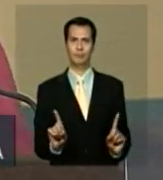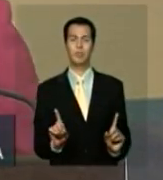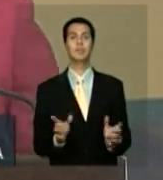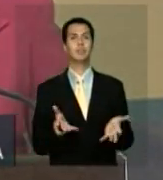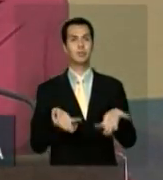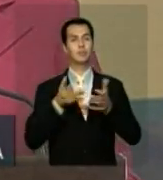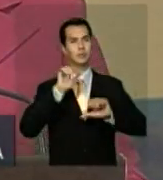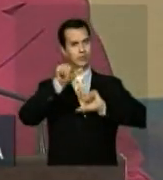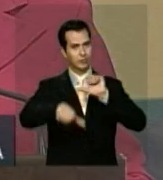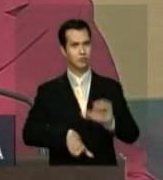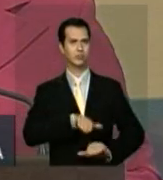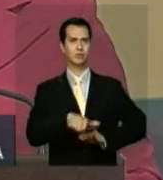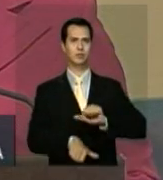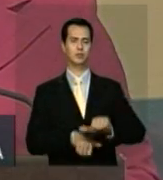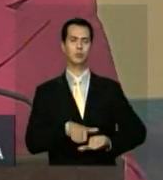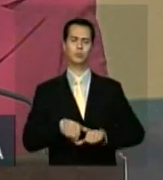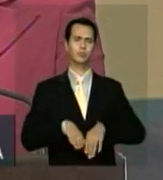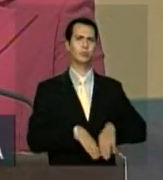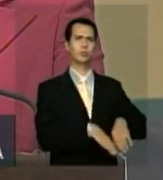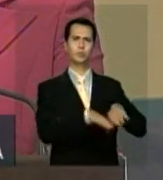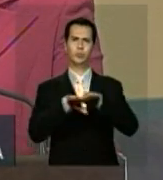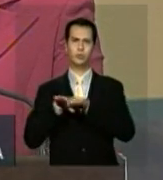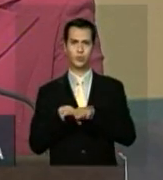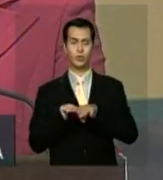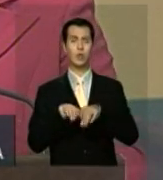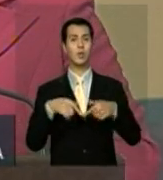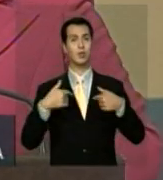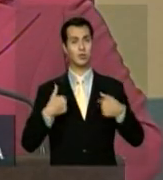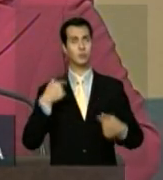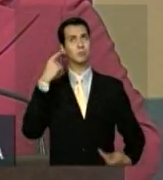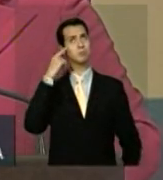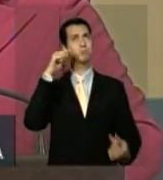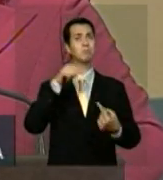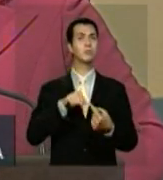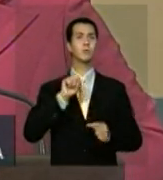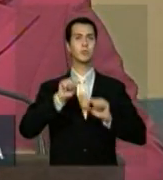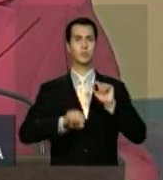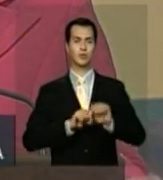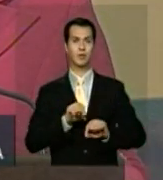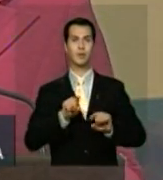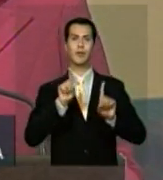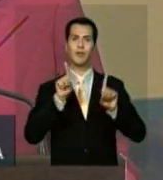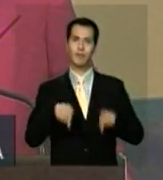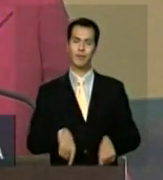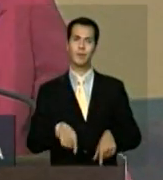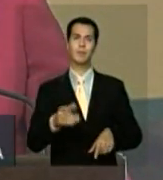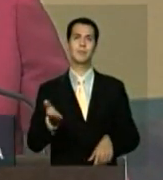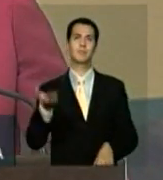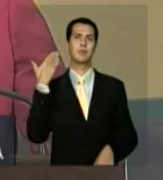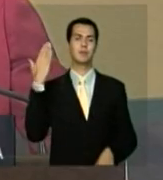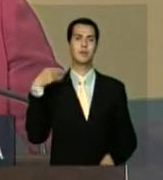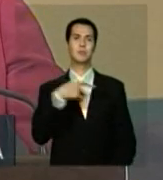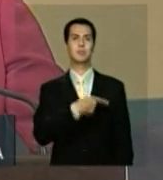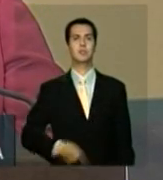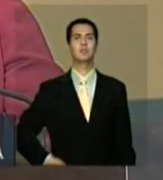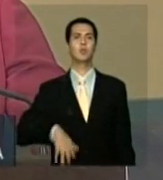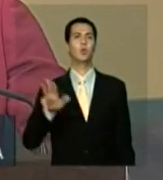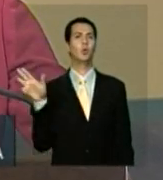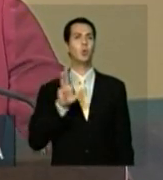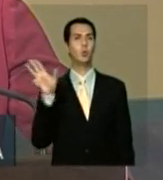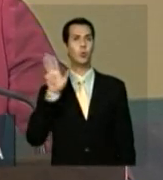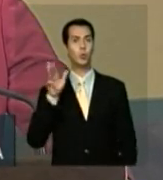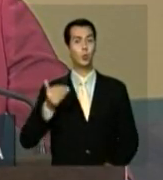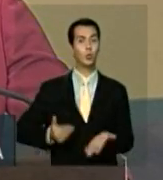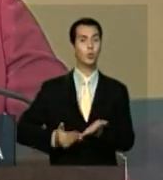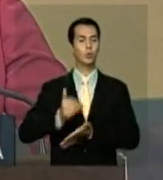é algo que também eu considero que é uma herança do período do governo Lula